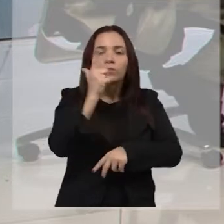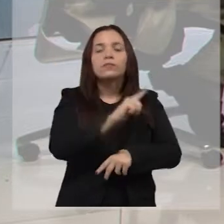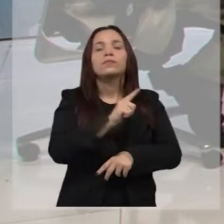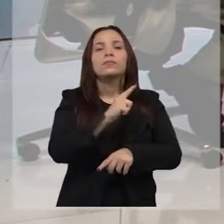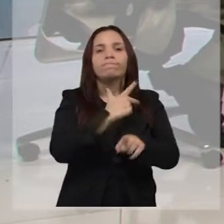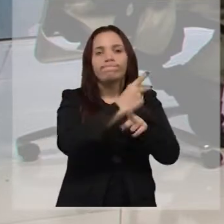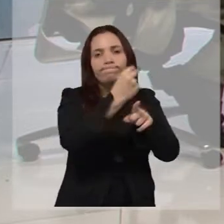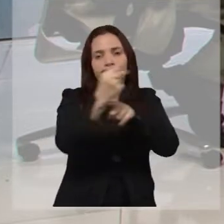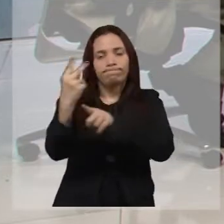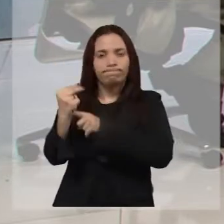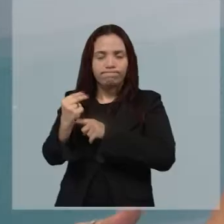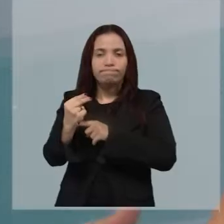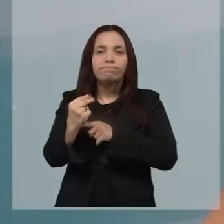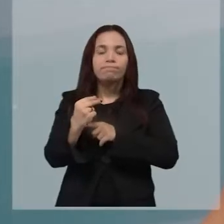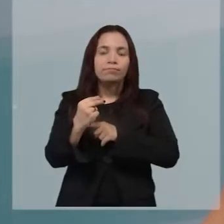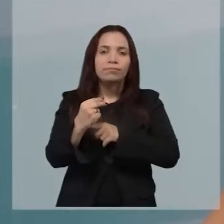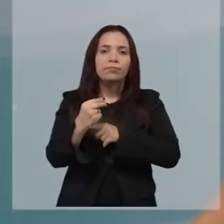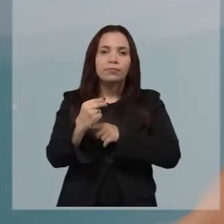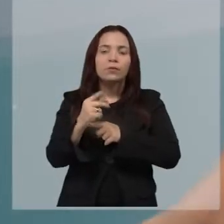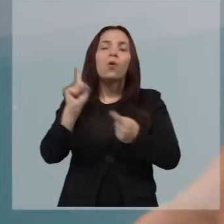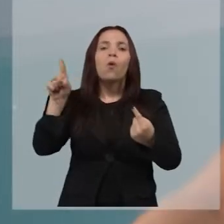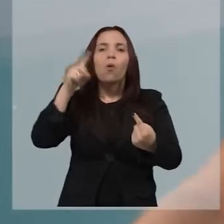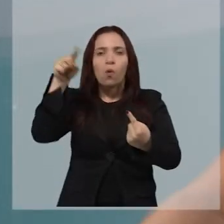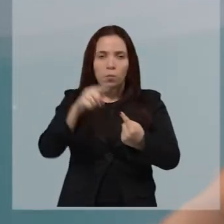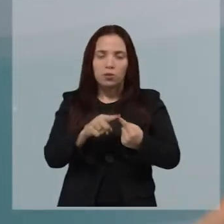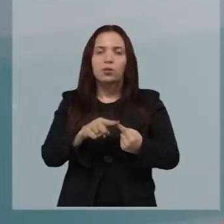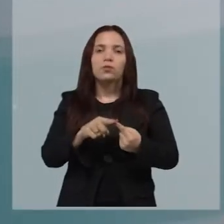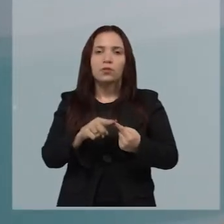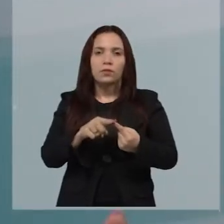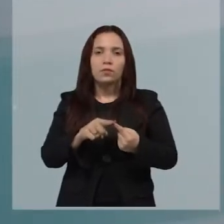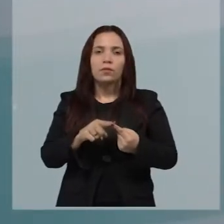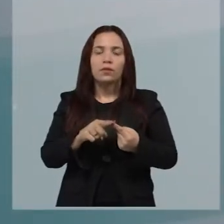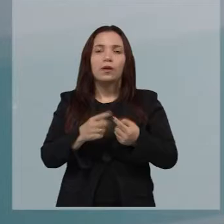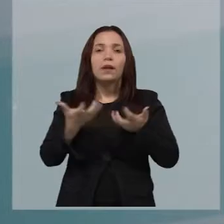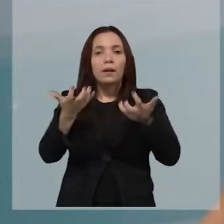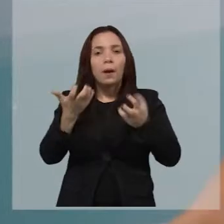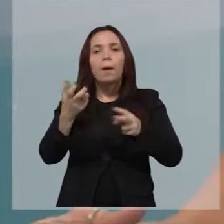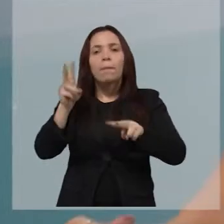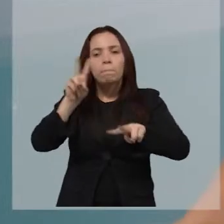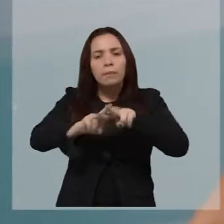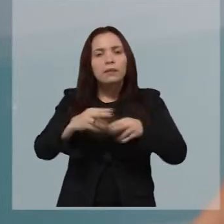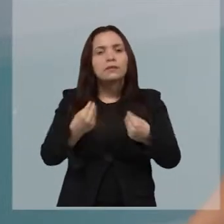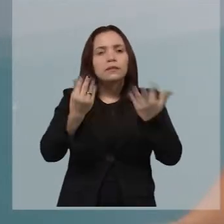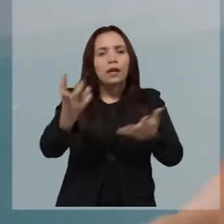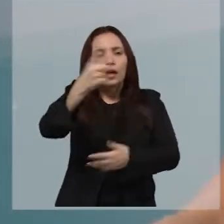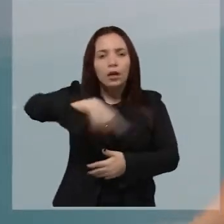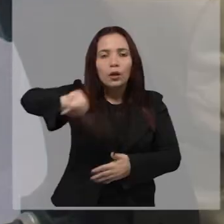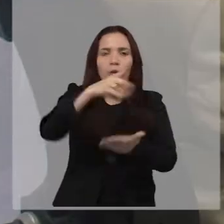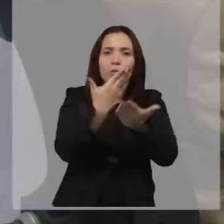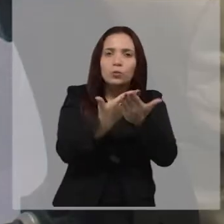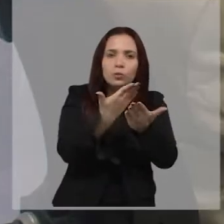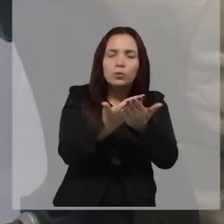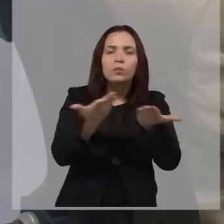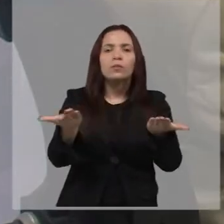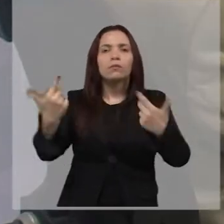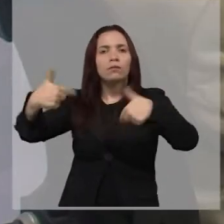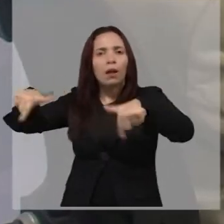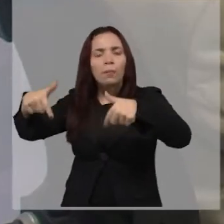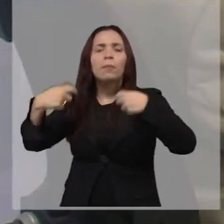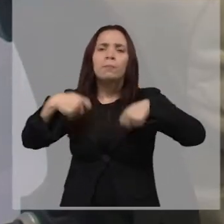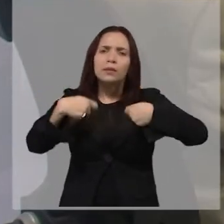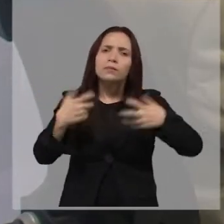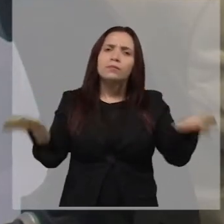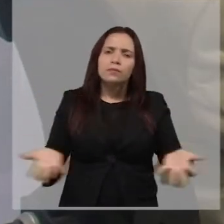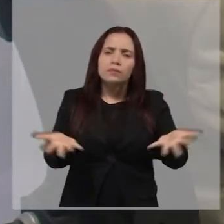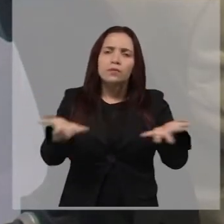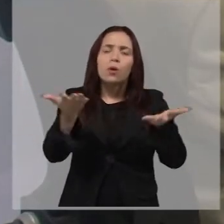é a intenção e o objetivo dele. Botar esses presos para estudar, para trabalhar. Se não me